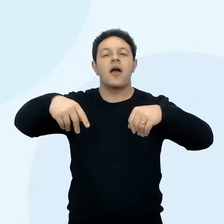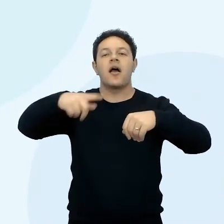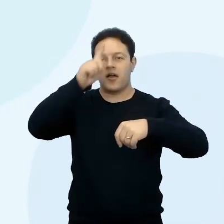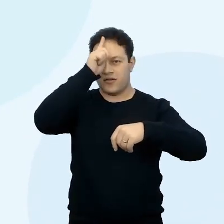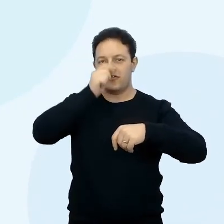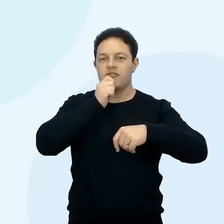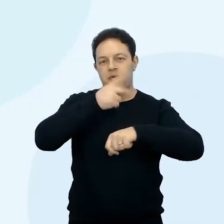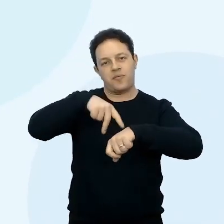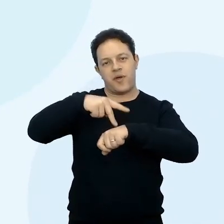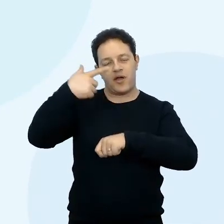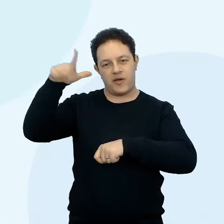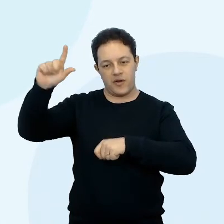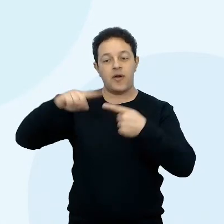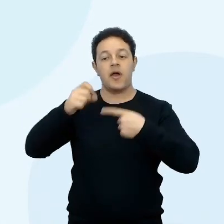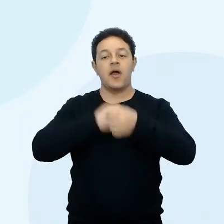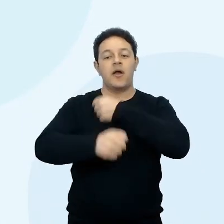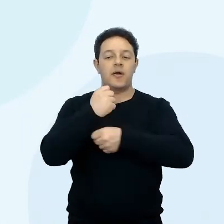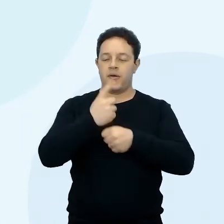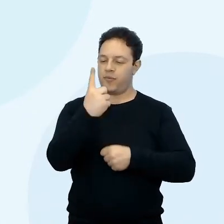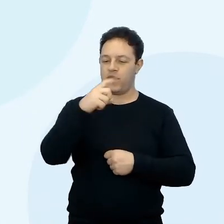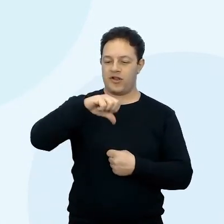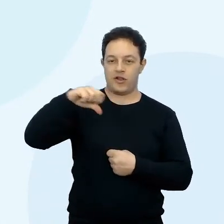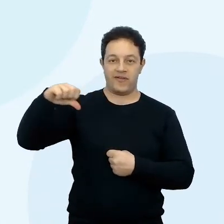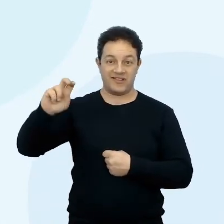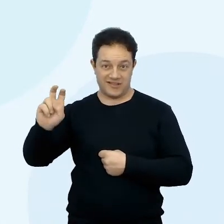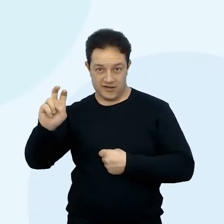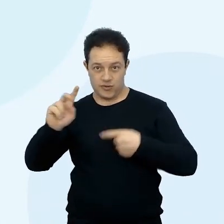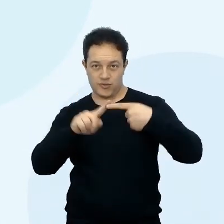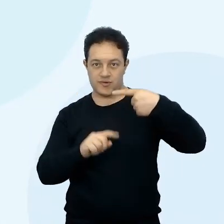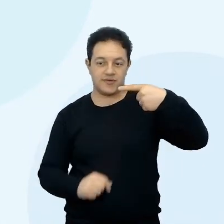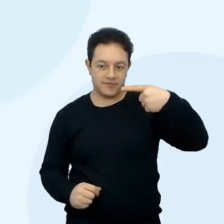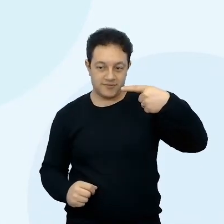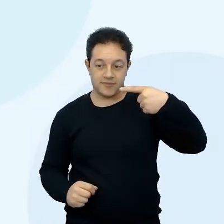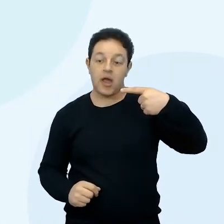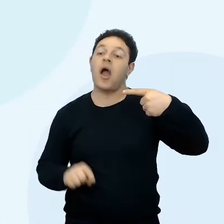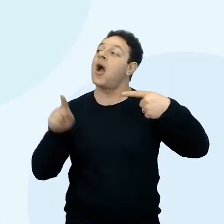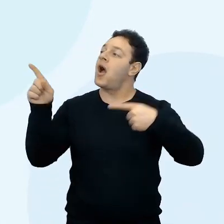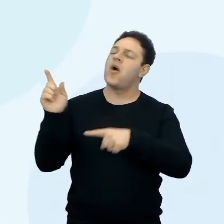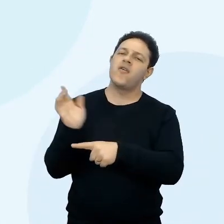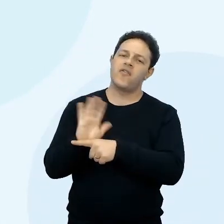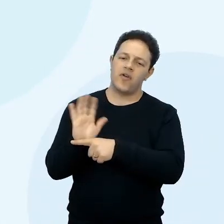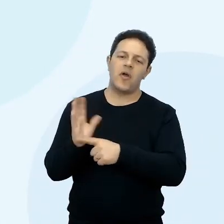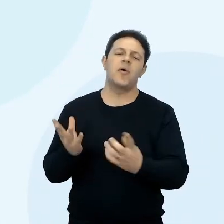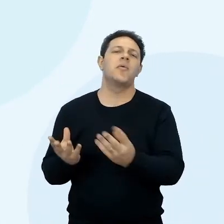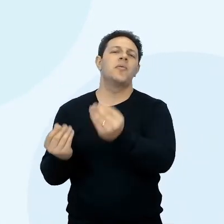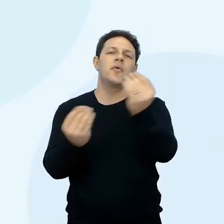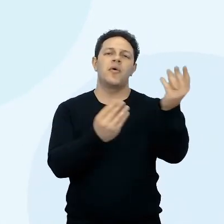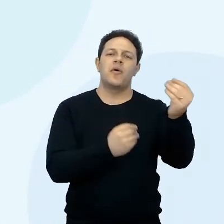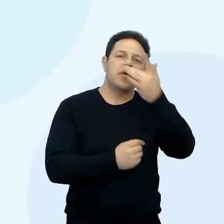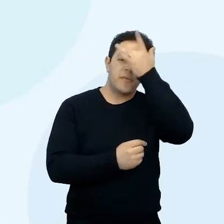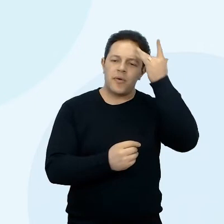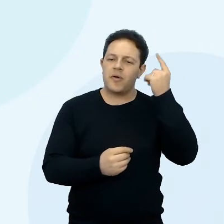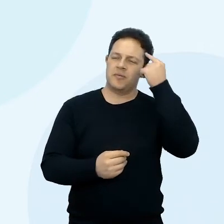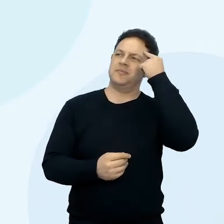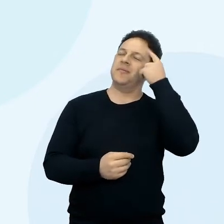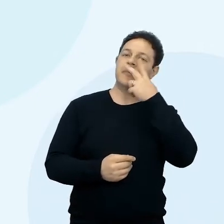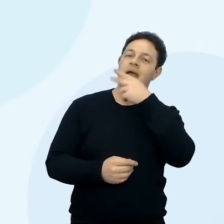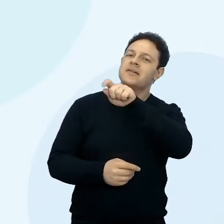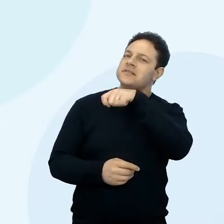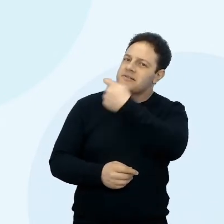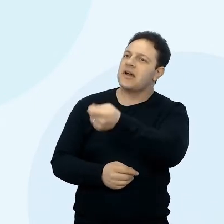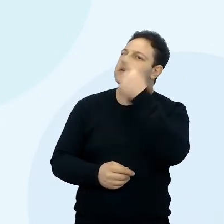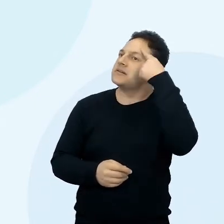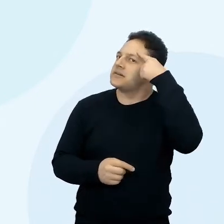de 1995, um filme, muita gente vê como pessimista, mas é um filme